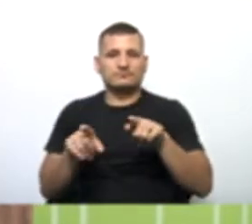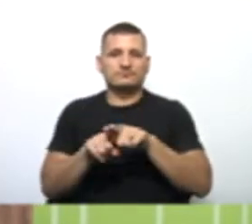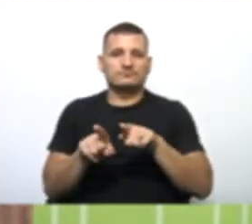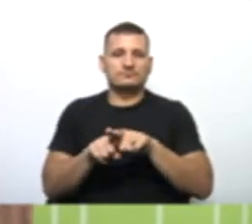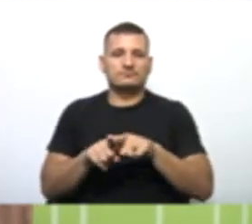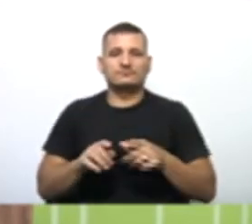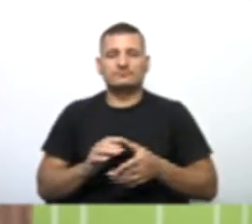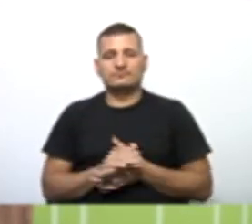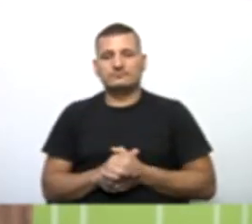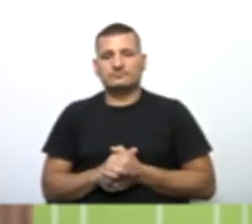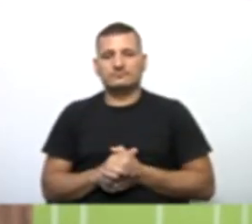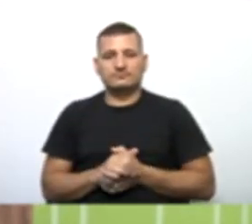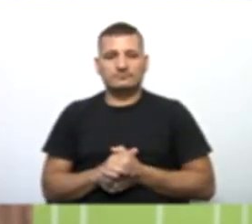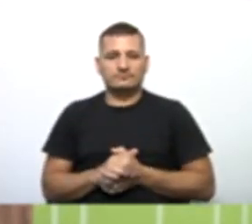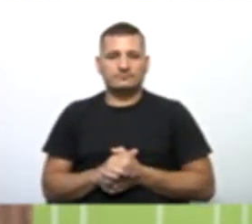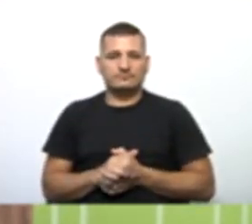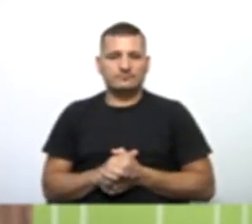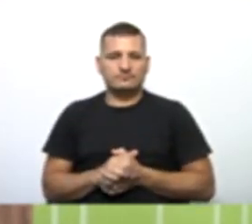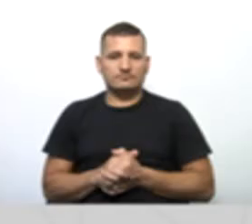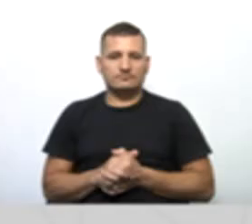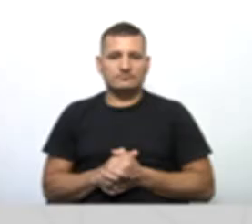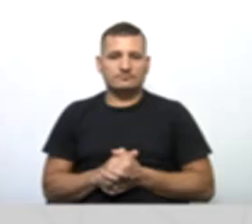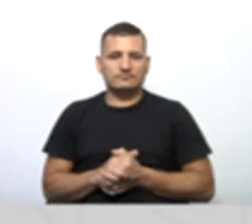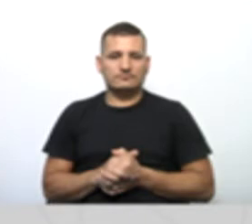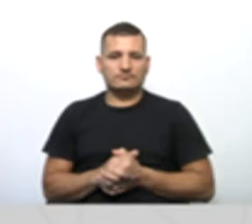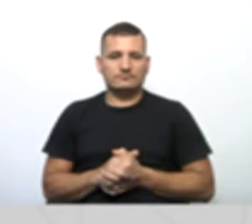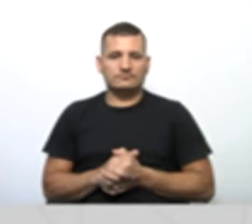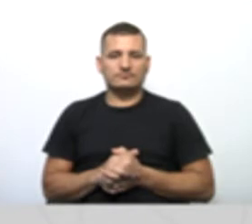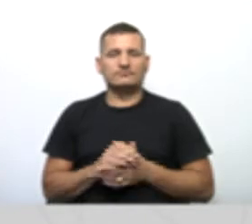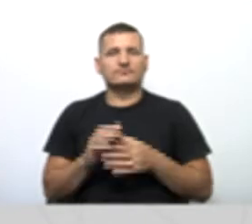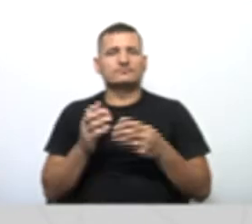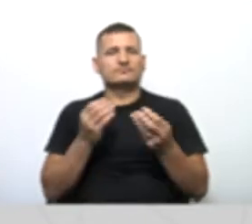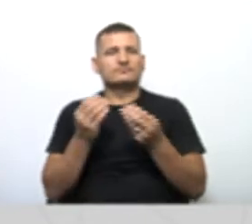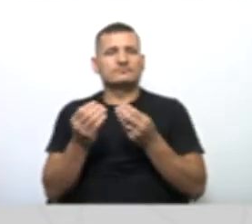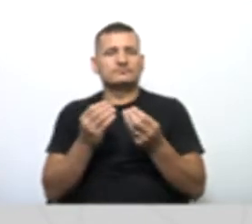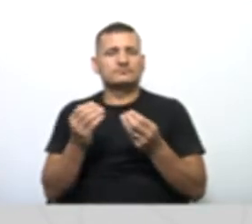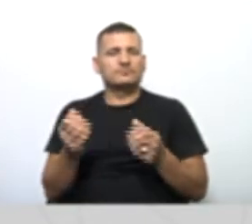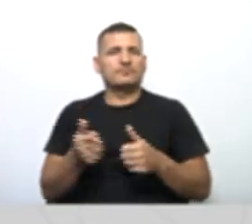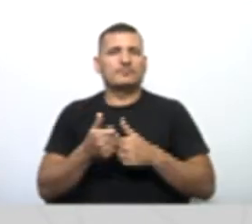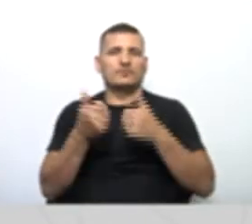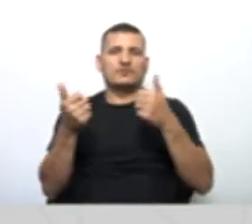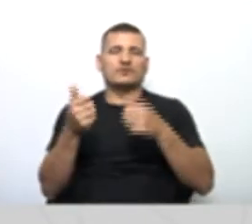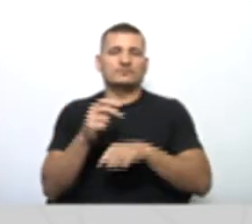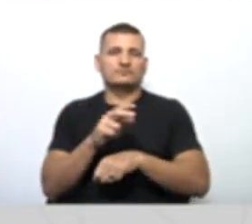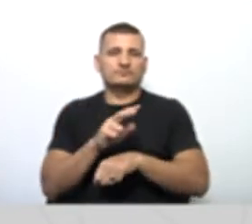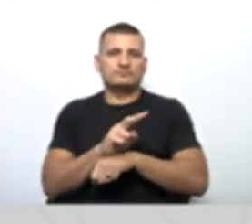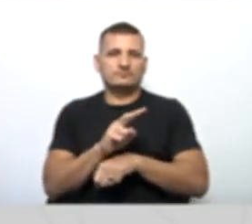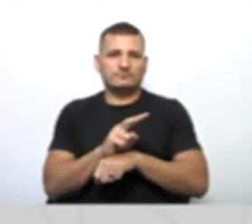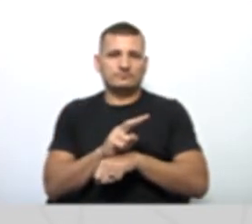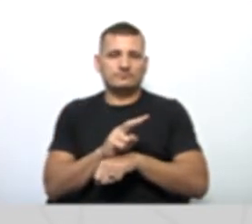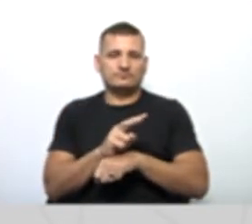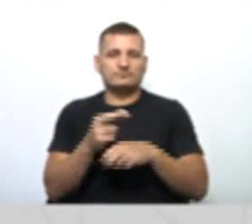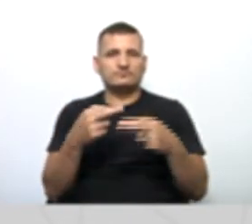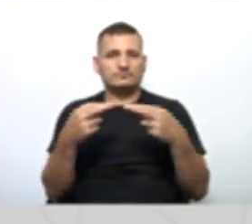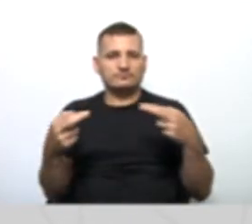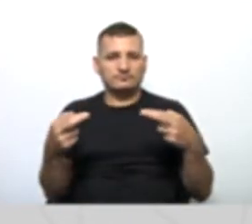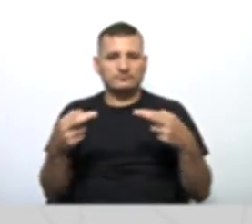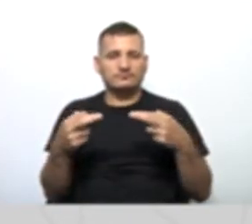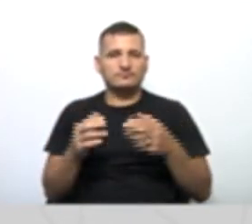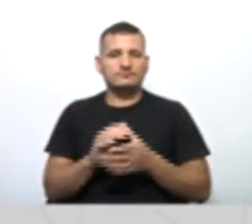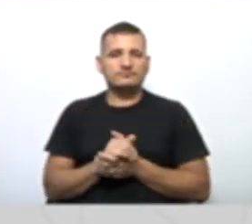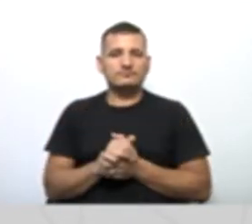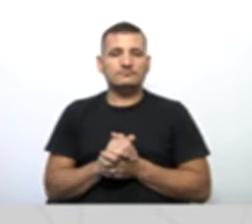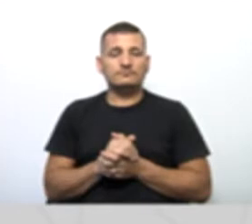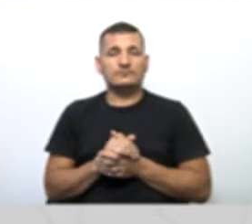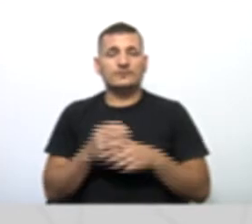também. E como a gente melhora, então, a segurança em redes? Nós falamos de alguns elementos, vamos falar